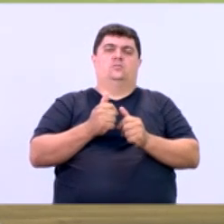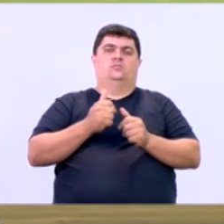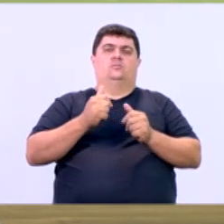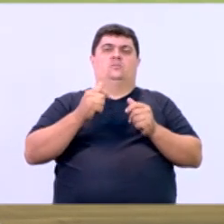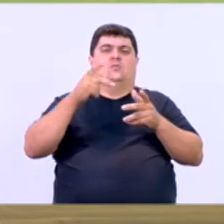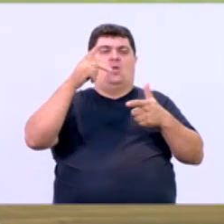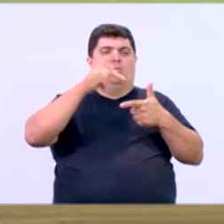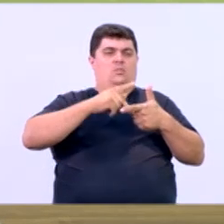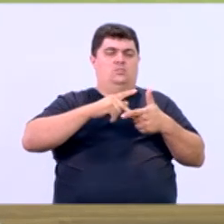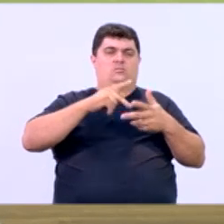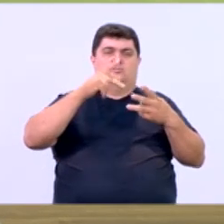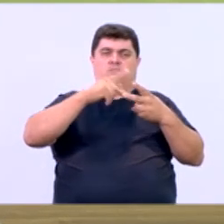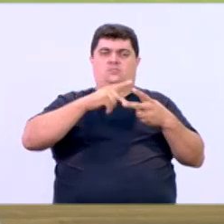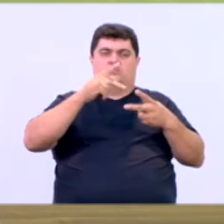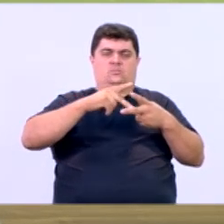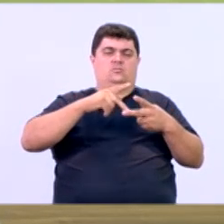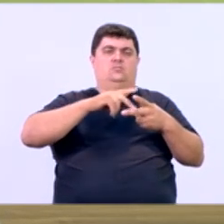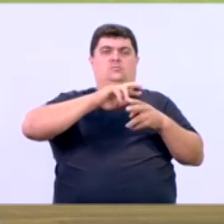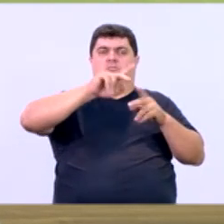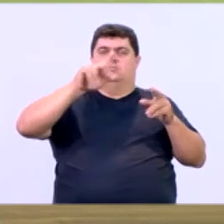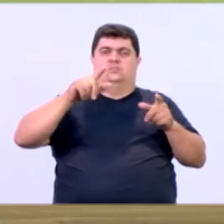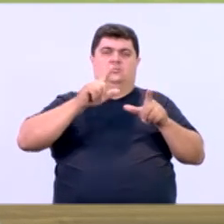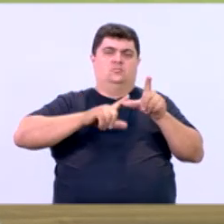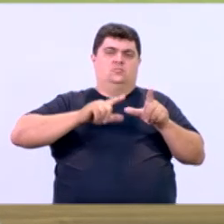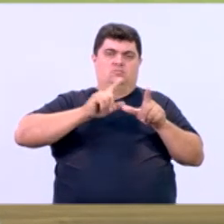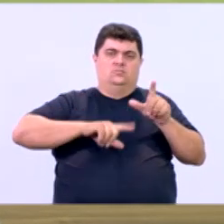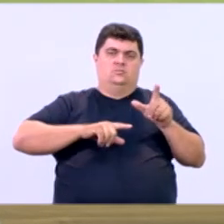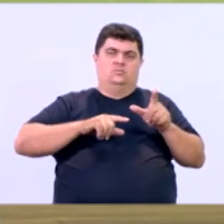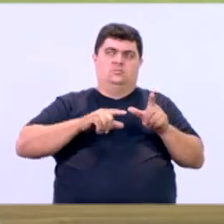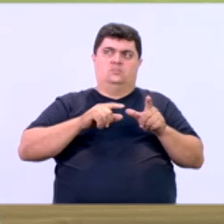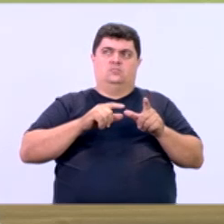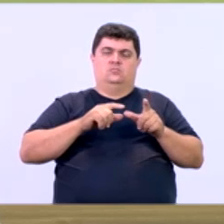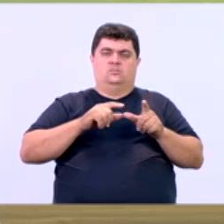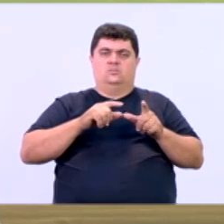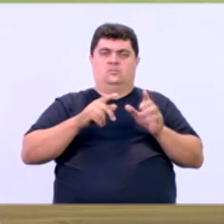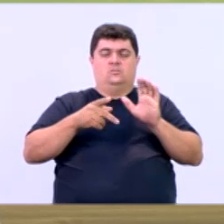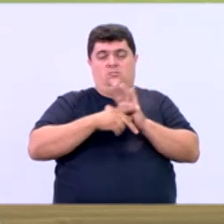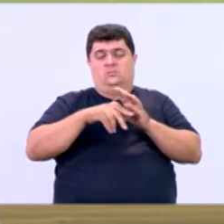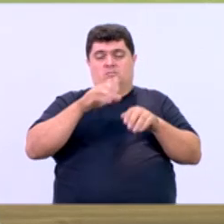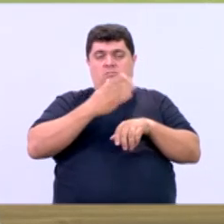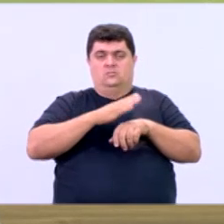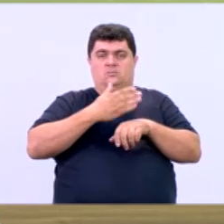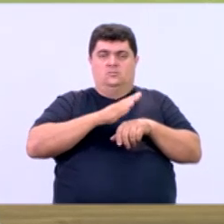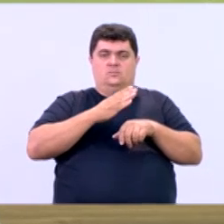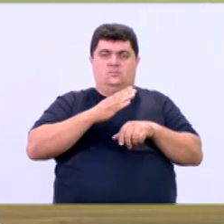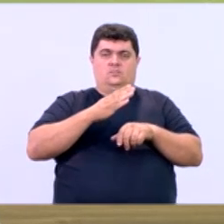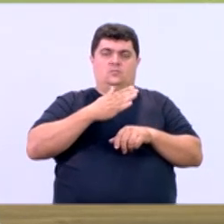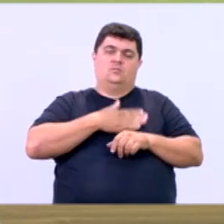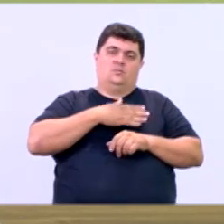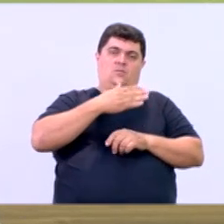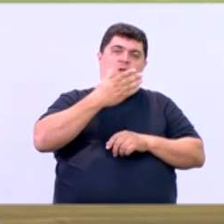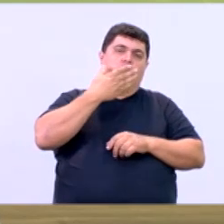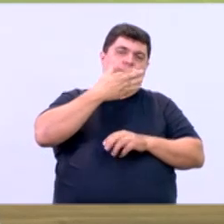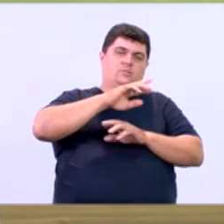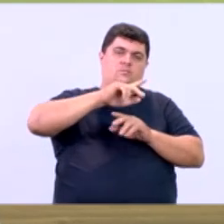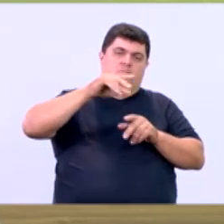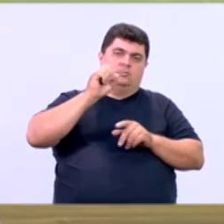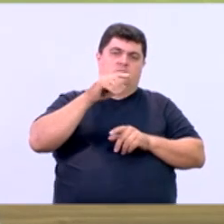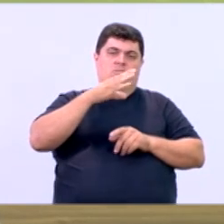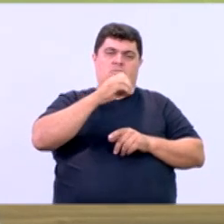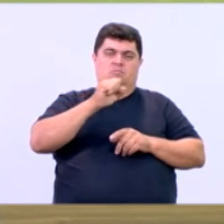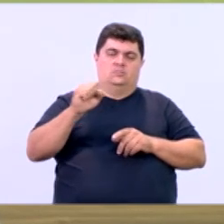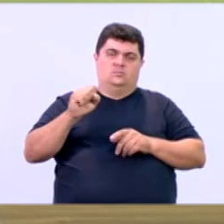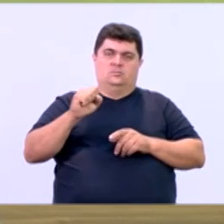parágrafo, fontes, né, e tudo mais. E nesse caso aqui em especial, tá, o arquivo Meus Estilos CSS, ele